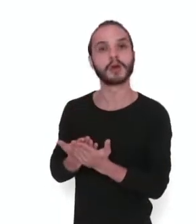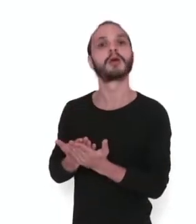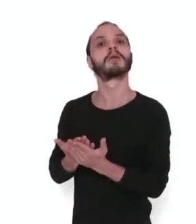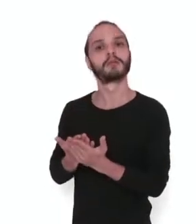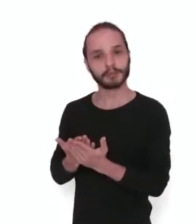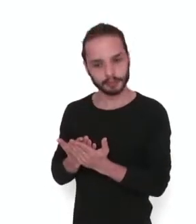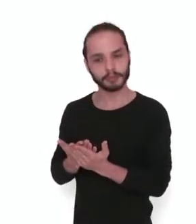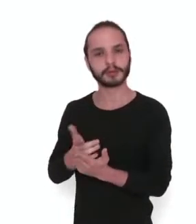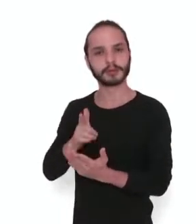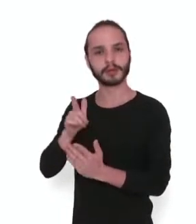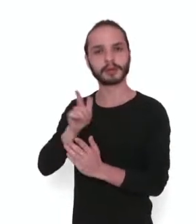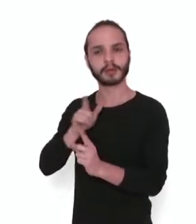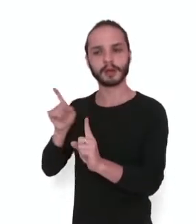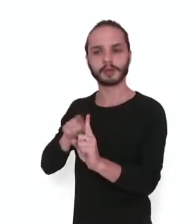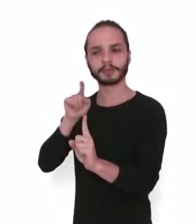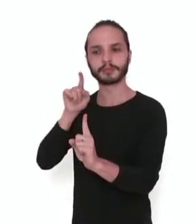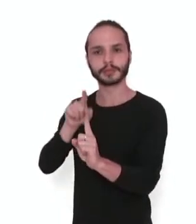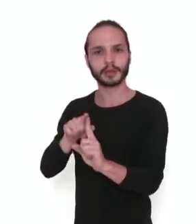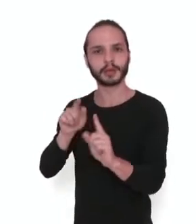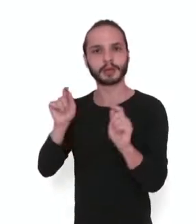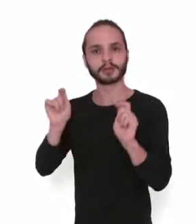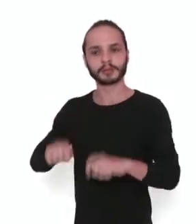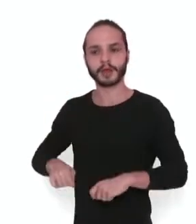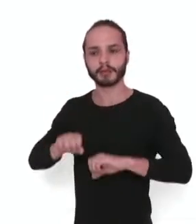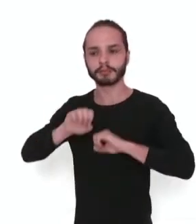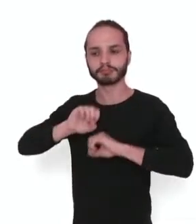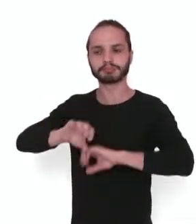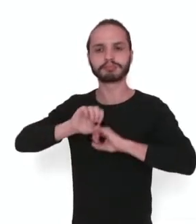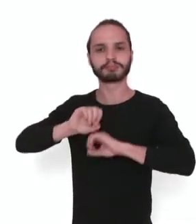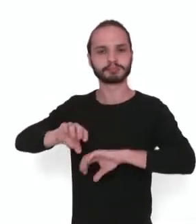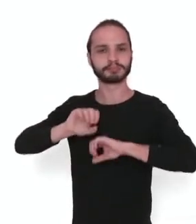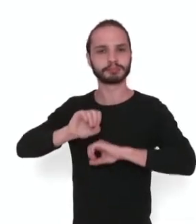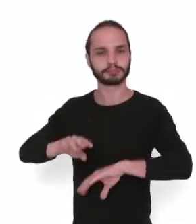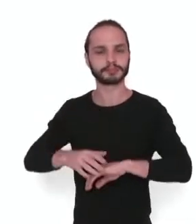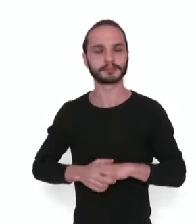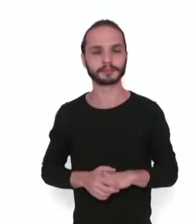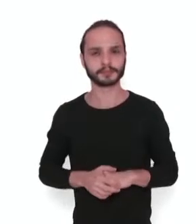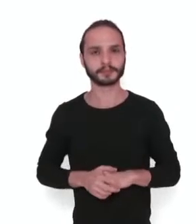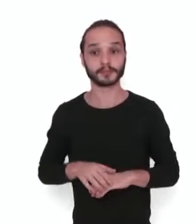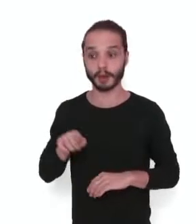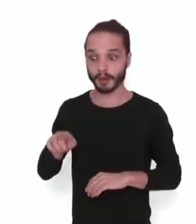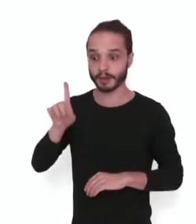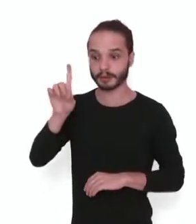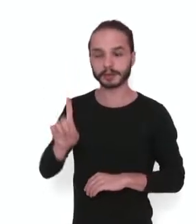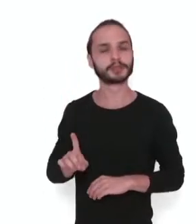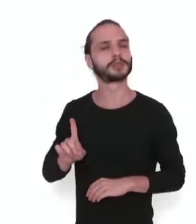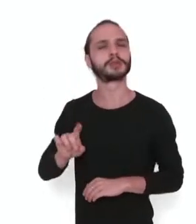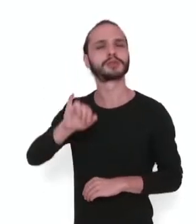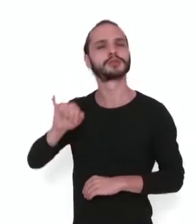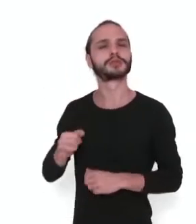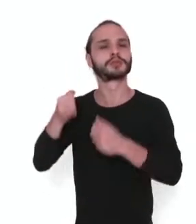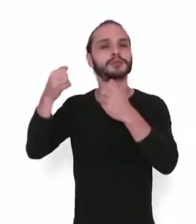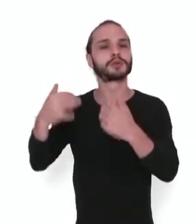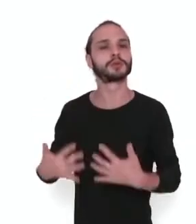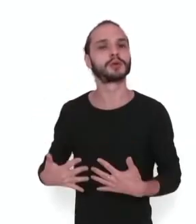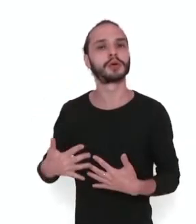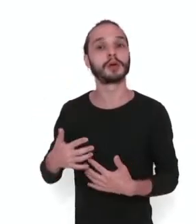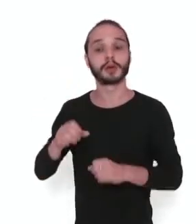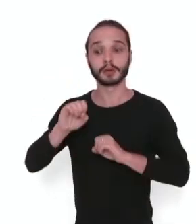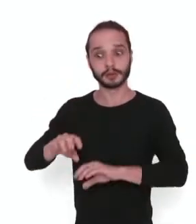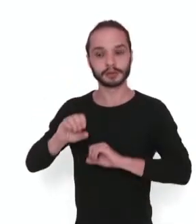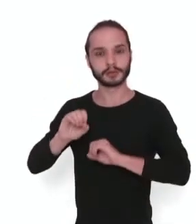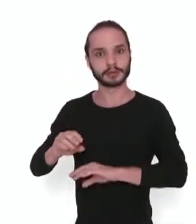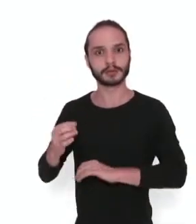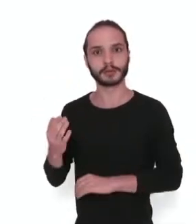sua função de efetivar o processo de ensino-aprendizado. Esse direito aqui, ele se justifica. O ensino-aprendizado é o